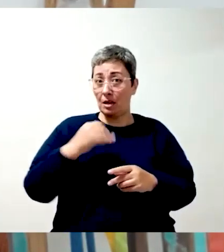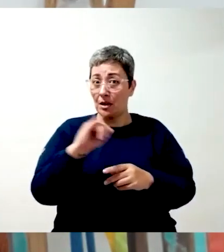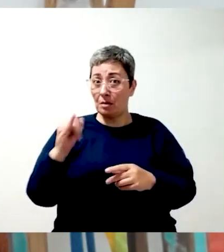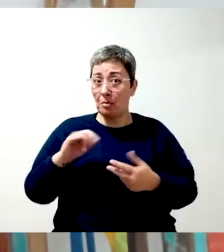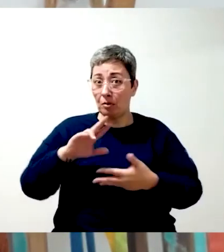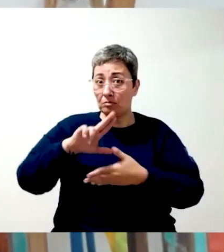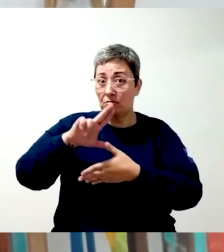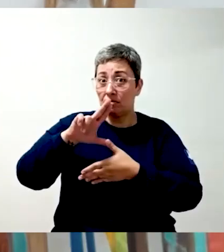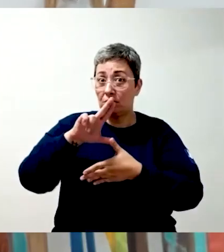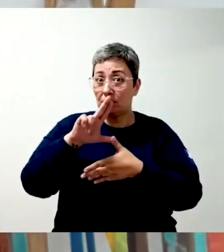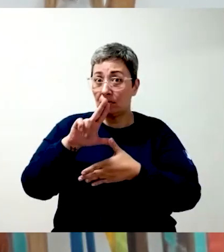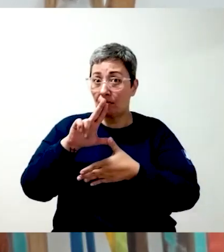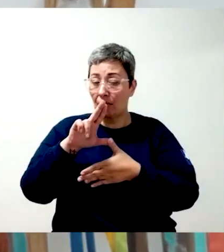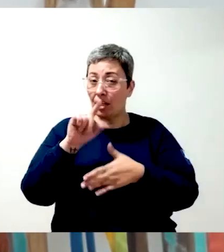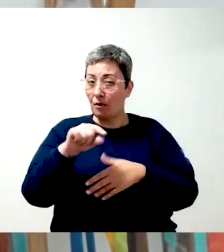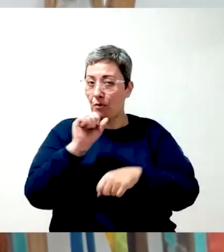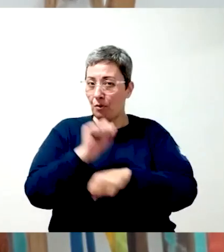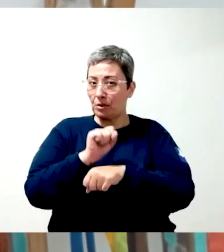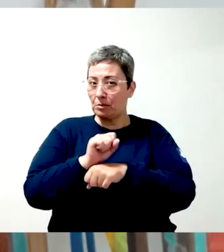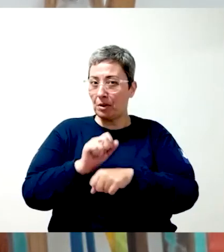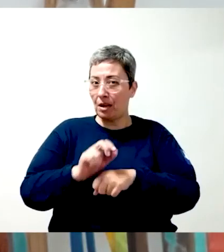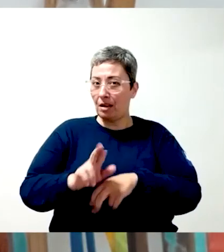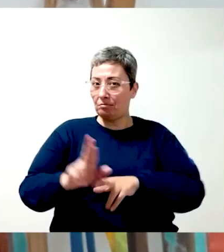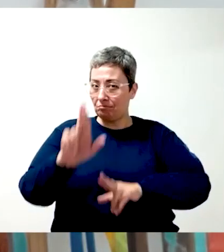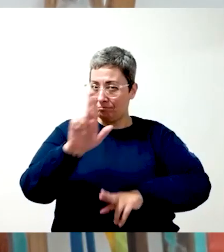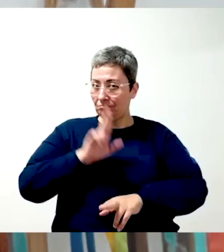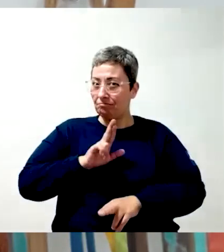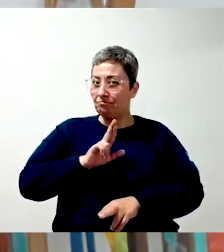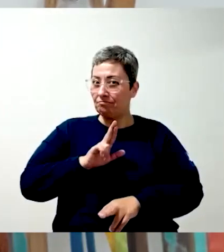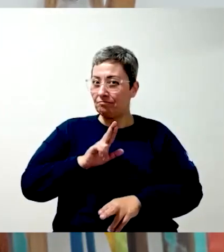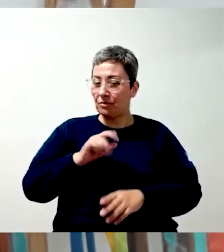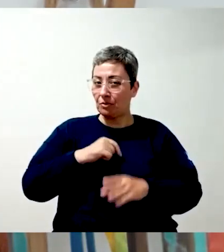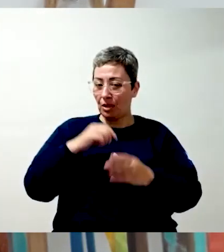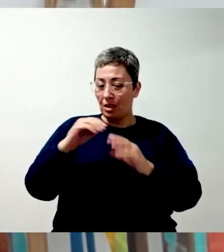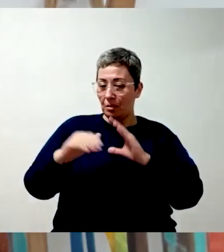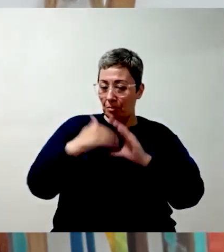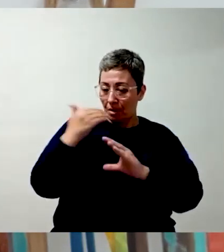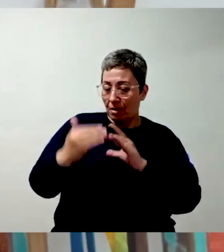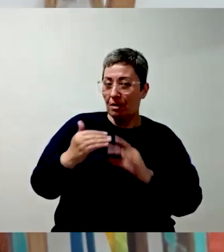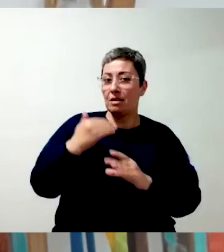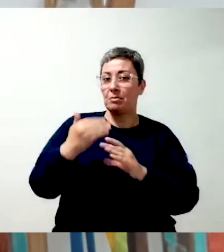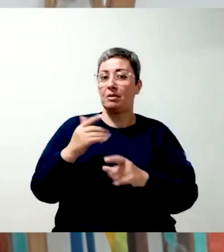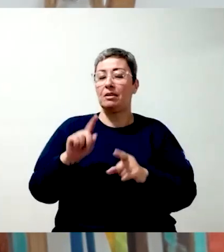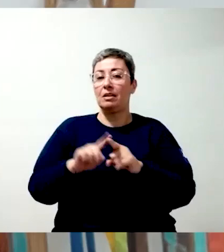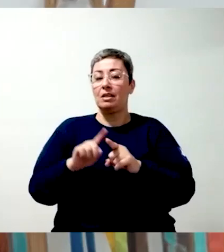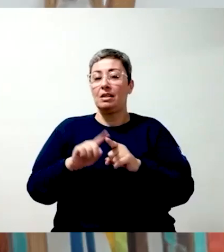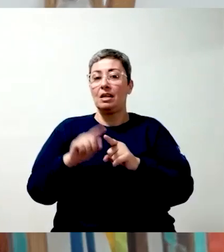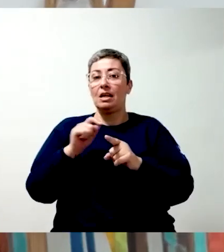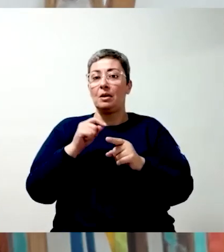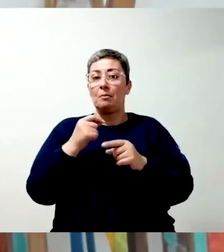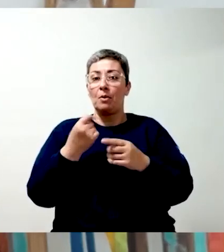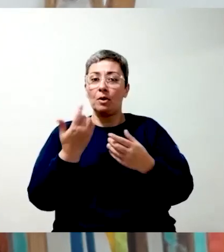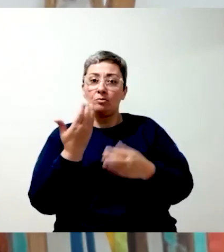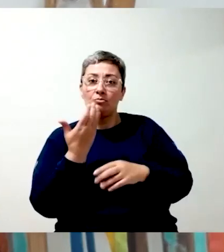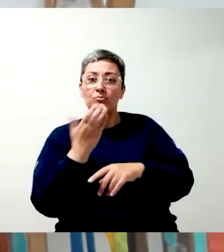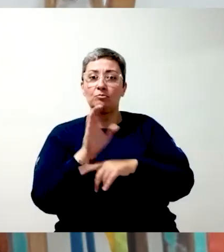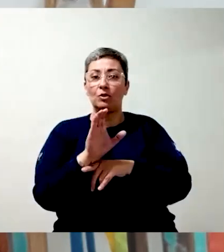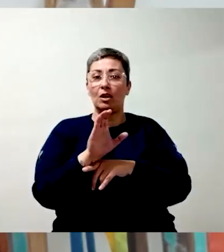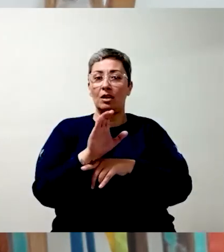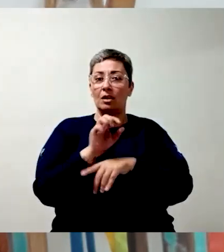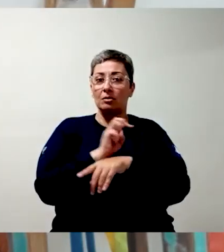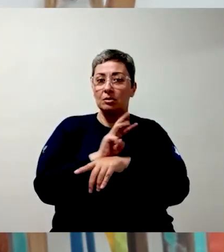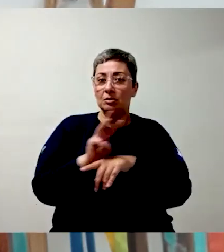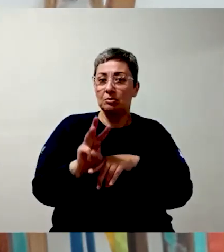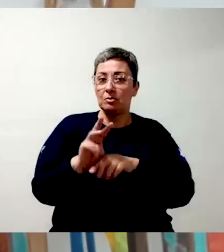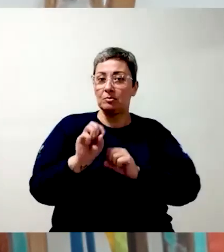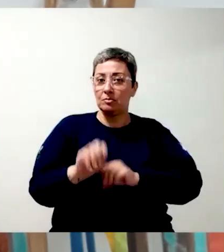latino-americanos? Eu aguardo essa resposta. Escrevam para mim, mandem para o Portal